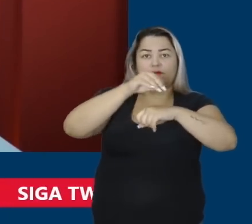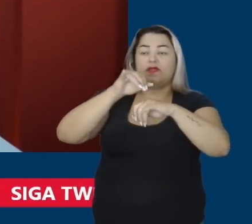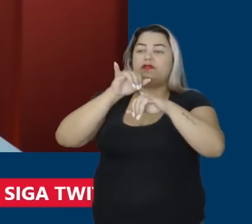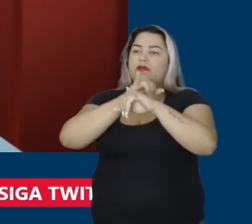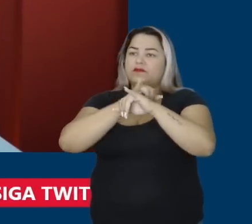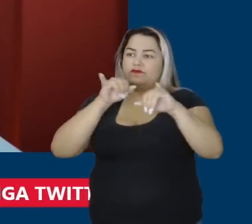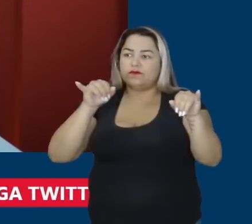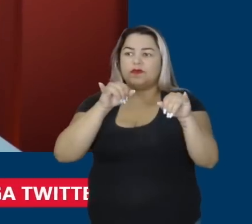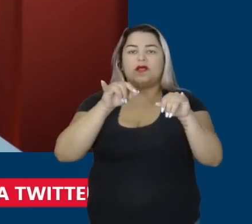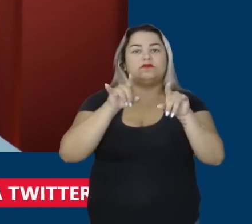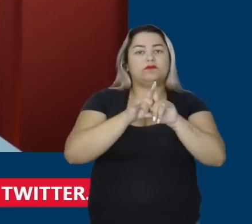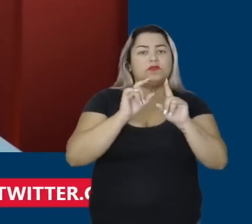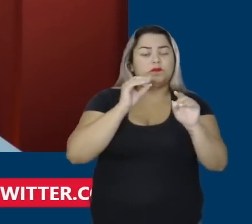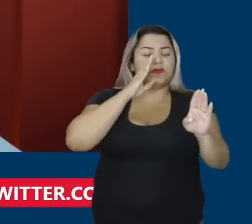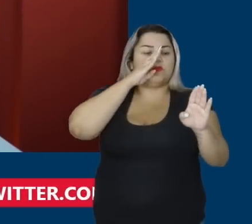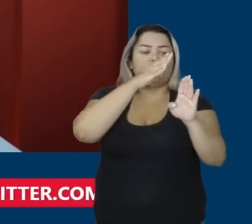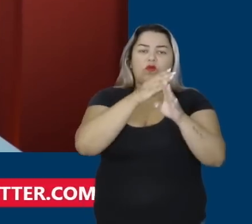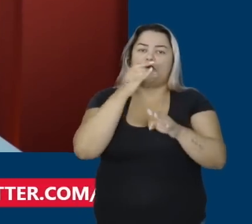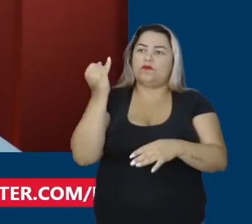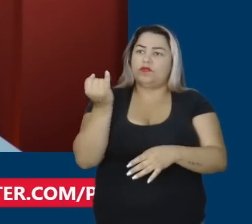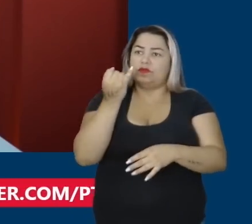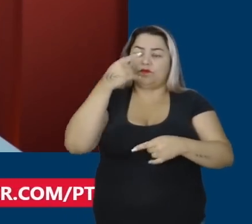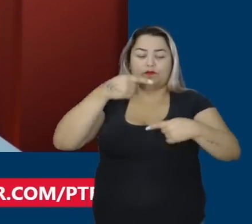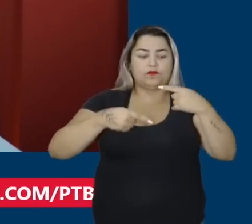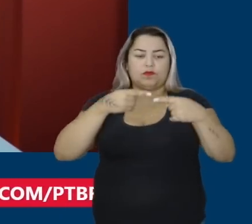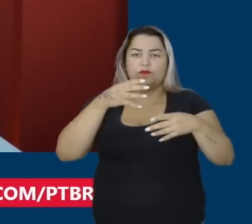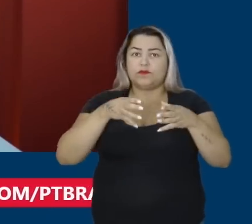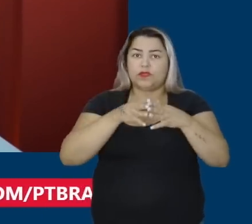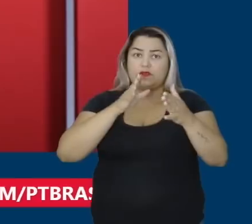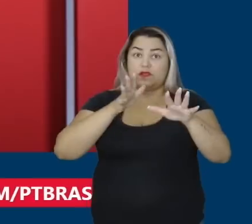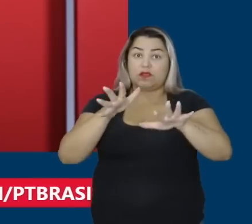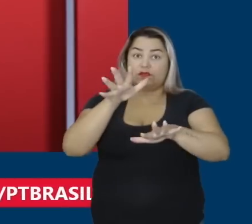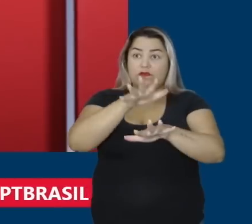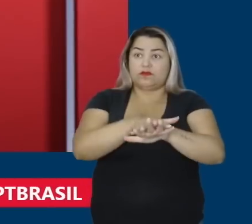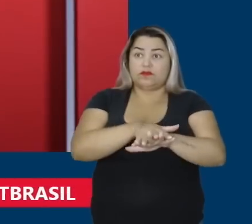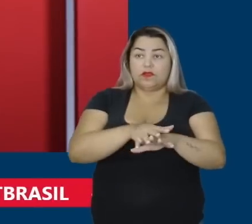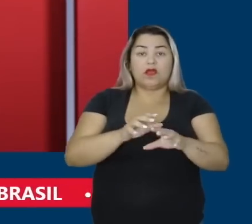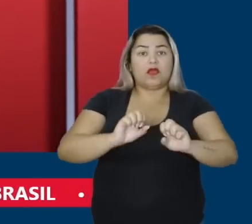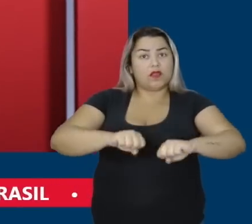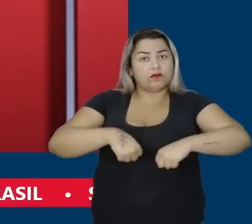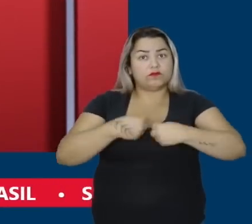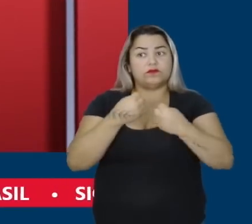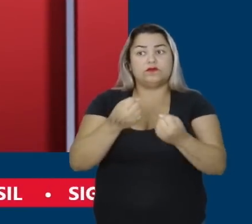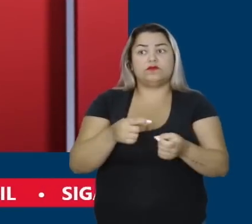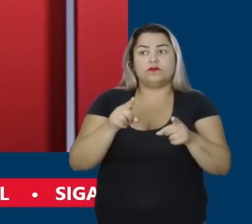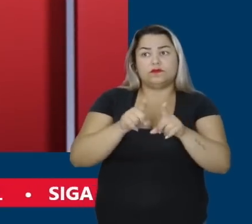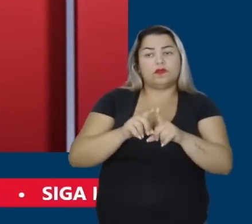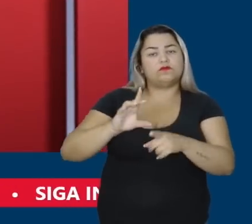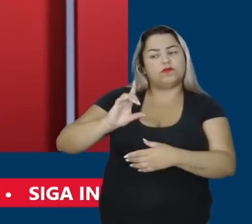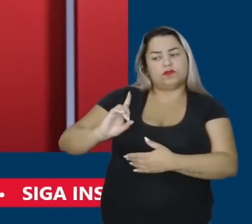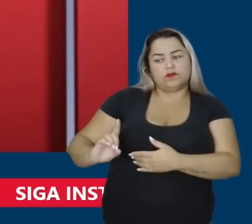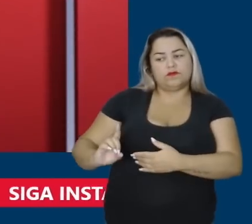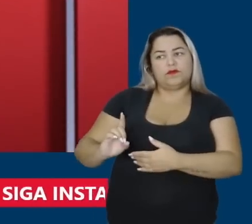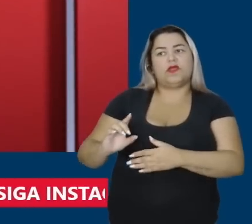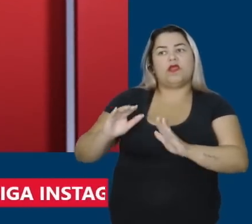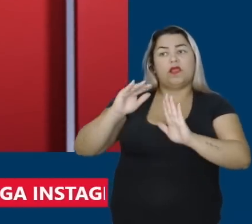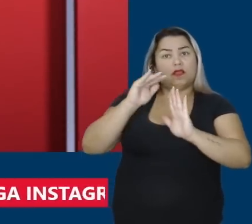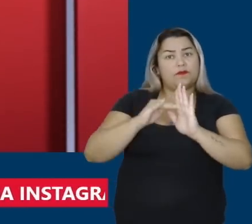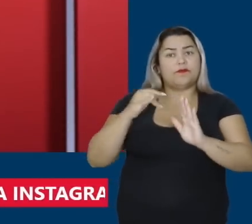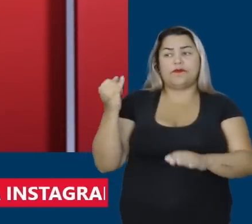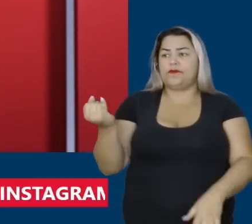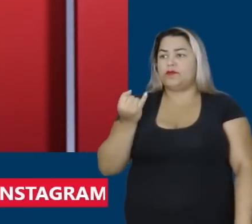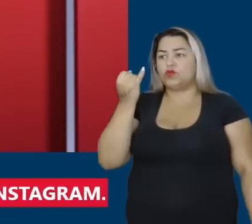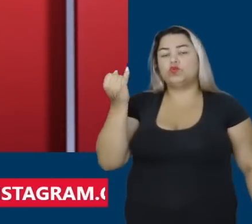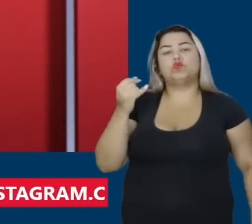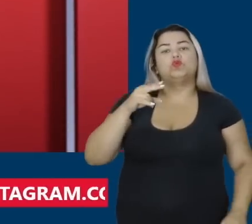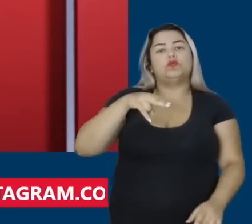informações com foco e atuação coletiva e acessibilidade. Enfrentar o ascenso da extrema-direita e a pauta excludente dos